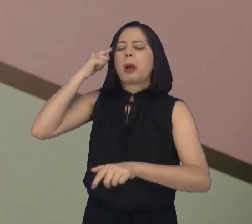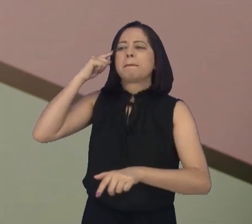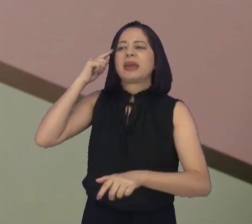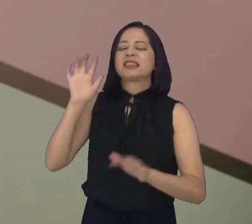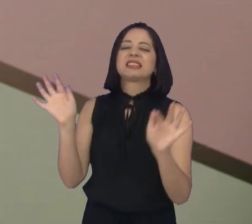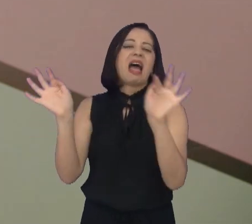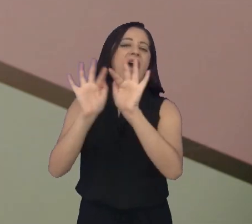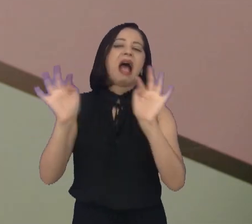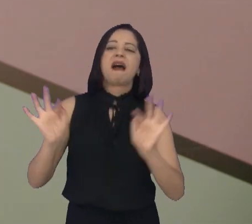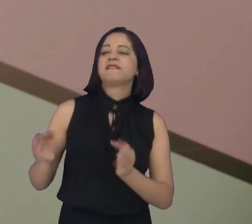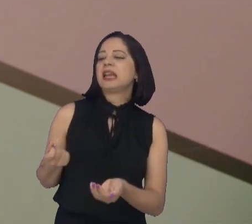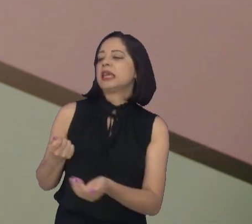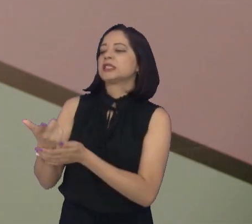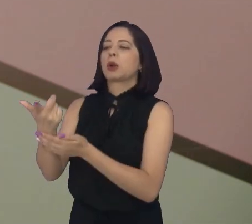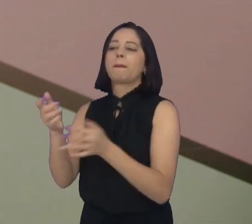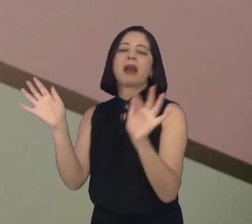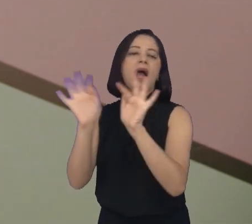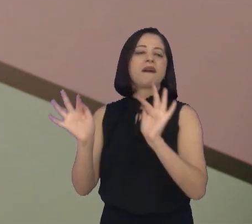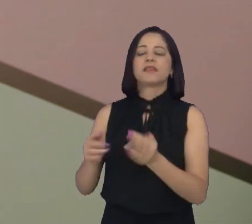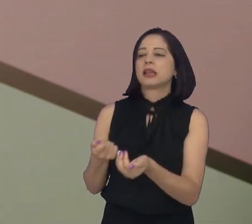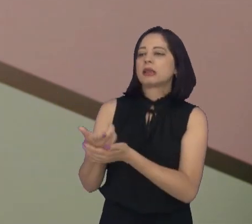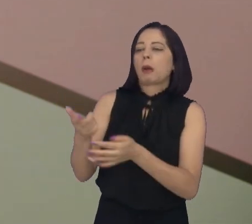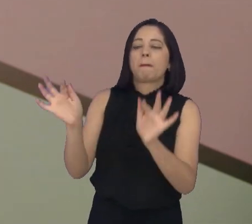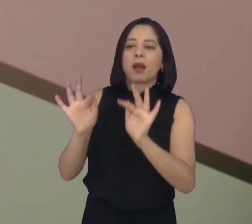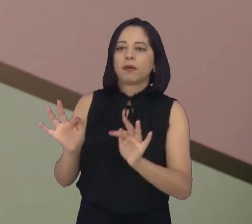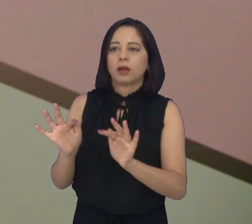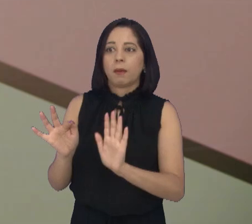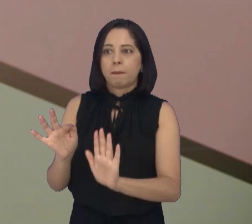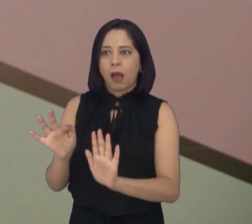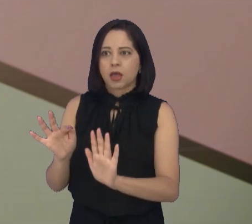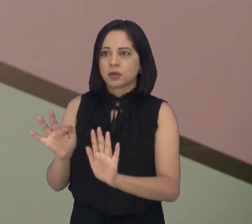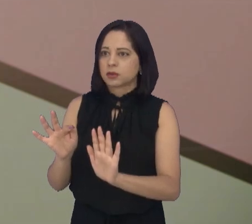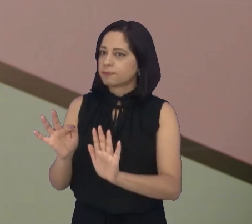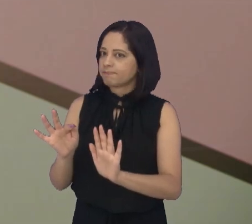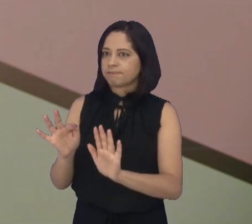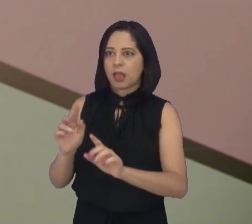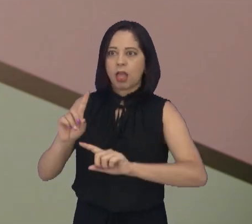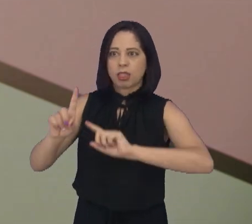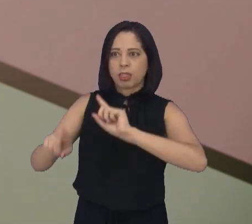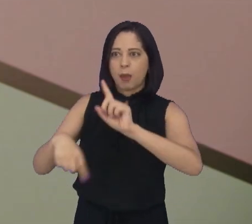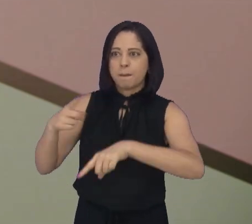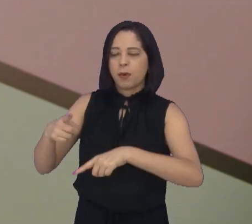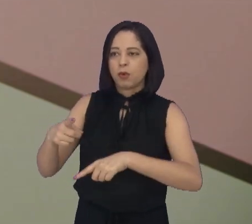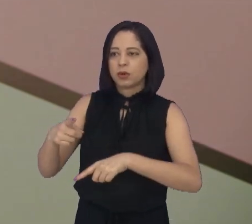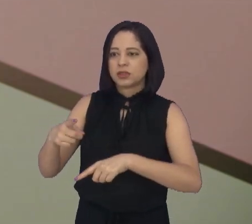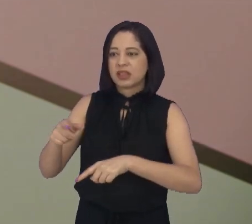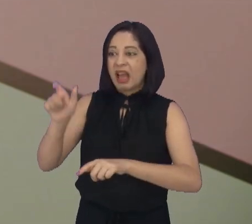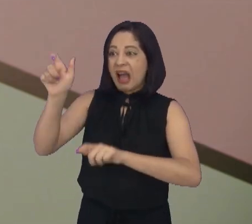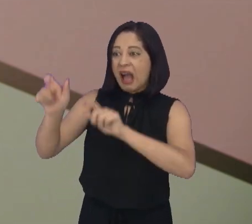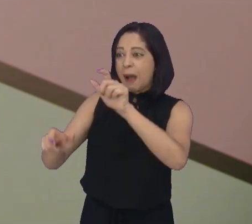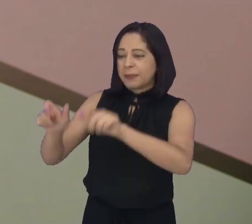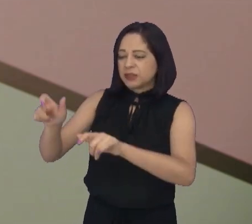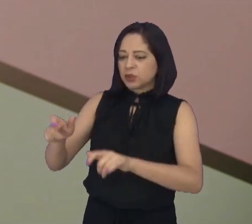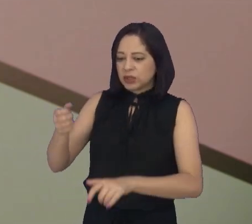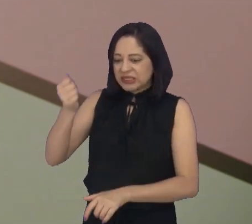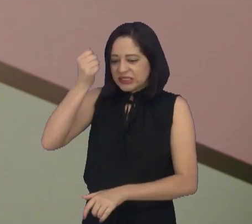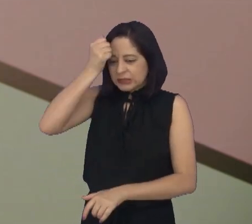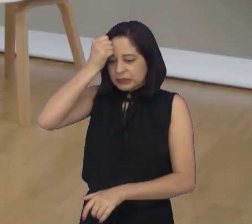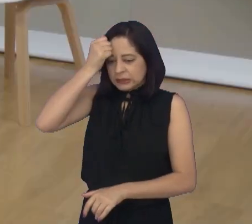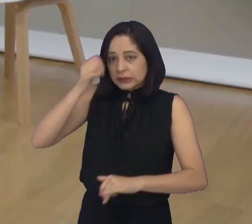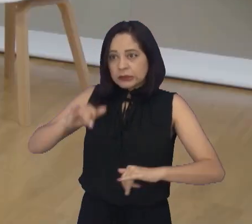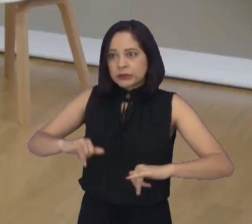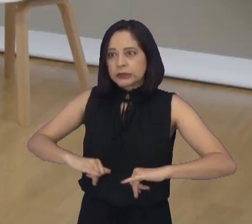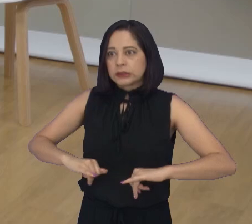que são sensações momentâneas muitas vezes, mas com o tempo se tornam um sofrimento, né, por